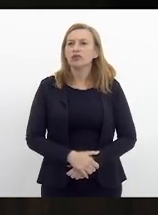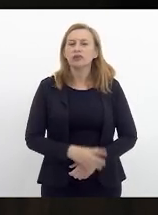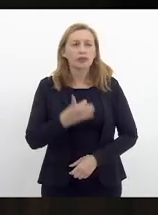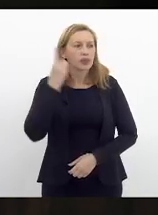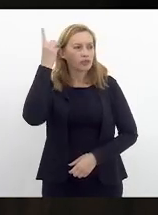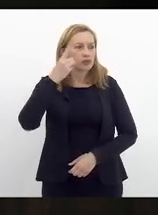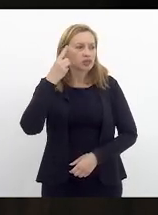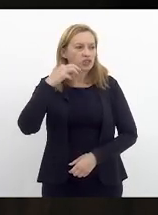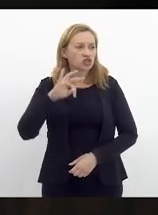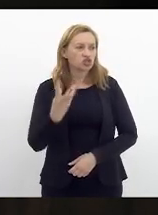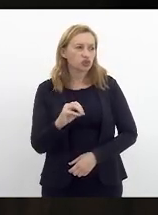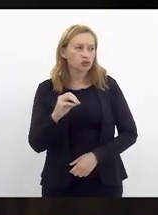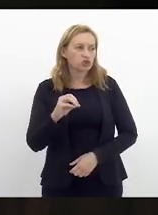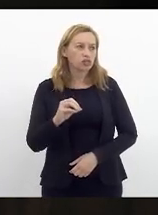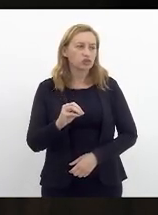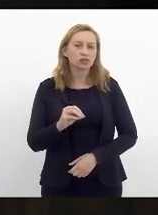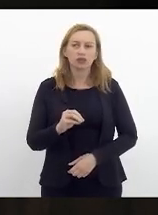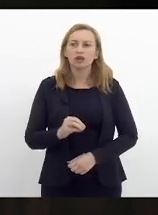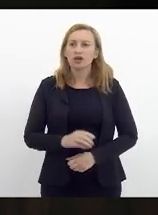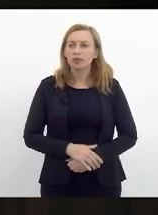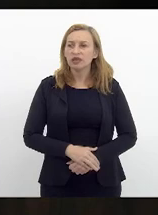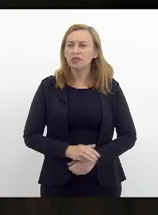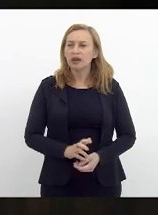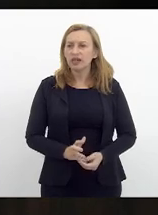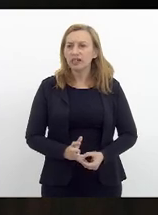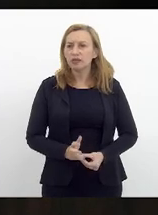Deputado Chico Machado.